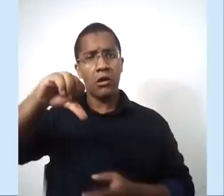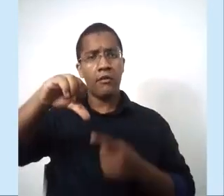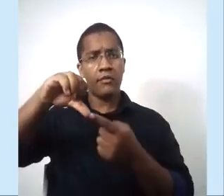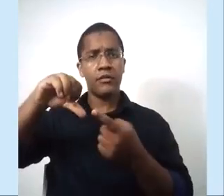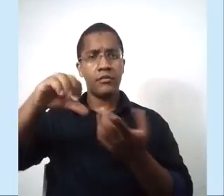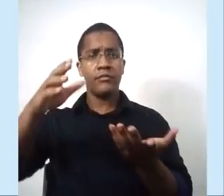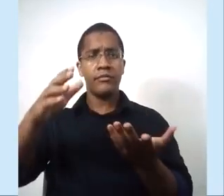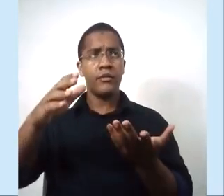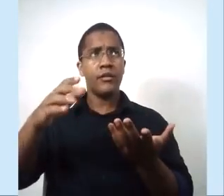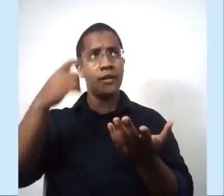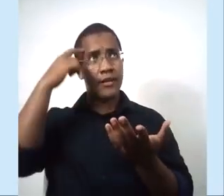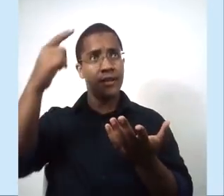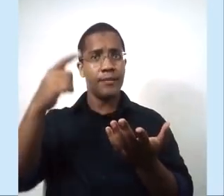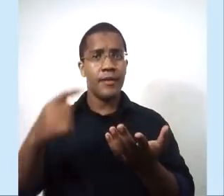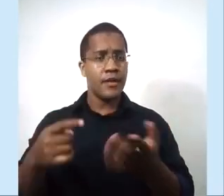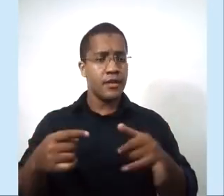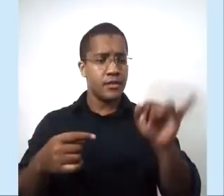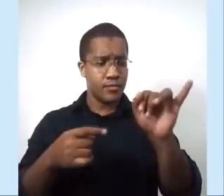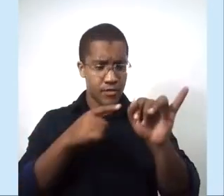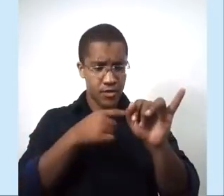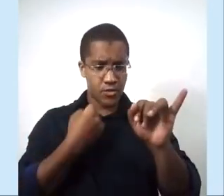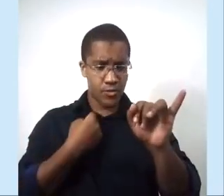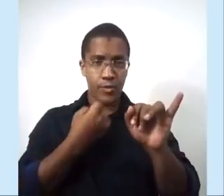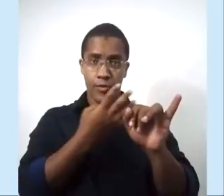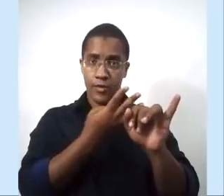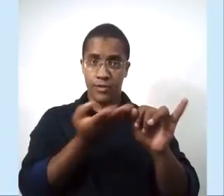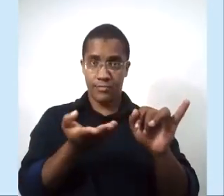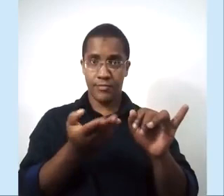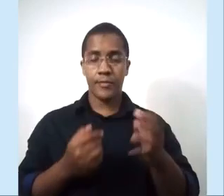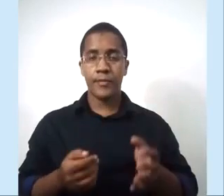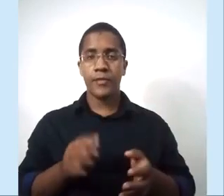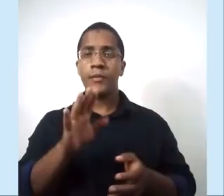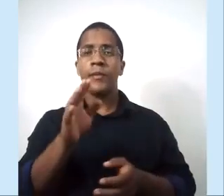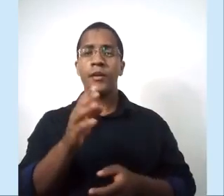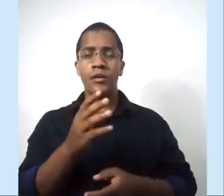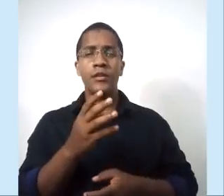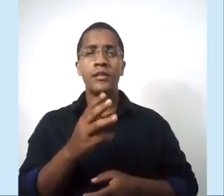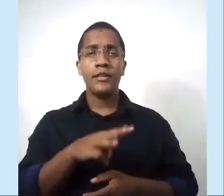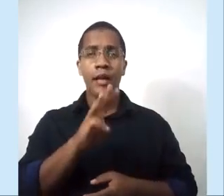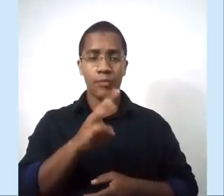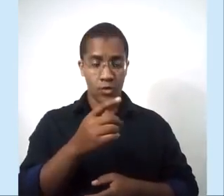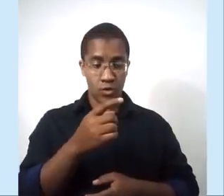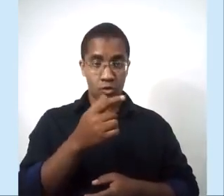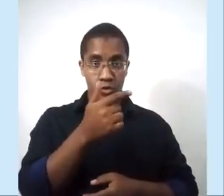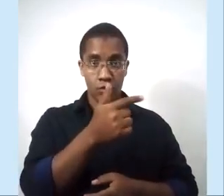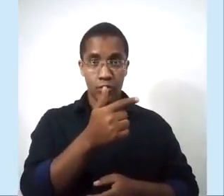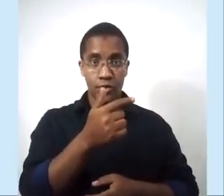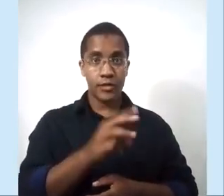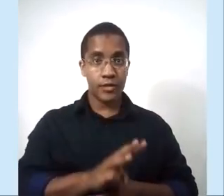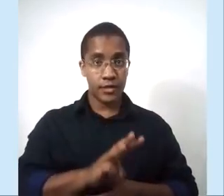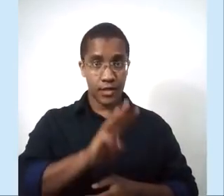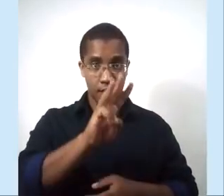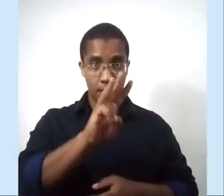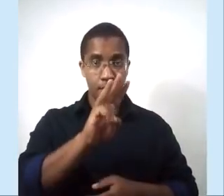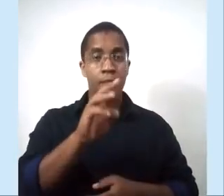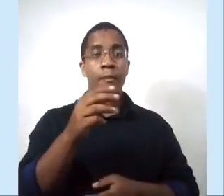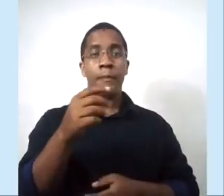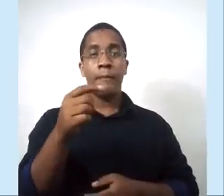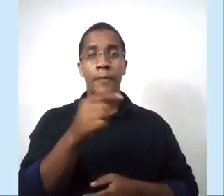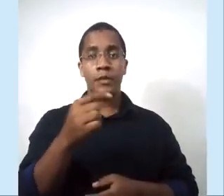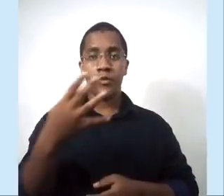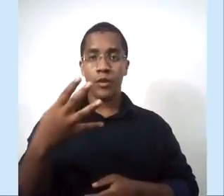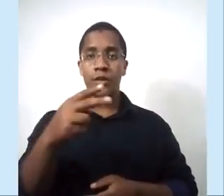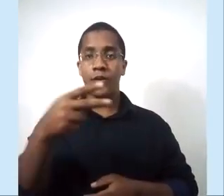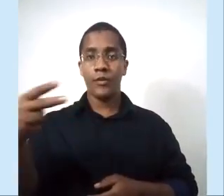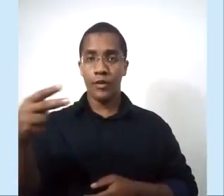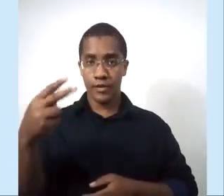verdadeira é 4. Então, y aí é 4. E no w, 2w menos 4 igual a 0,